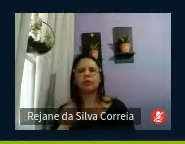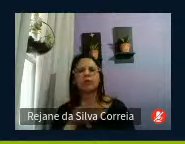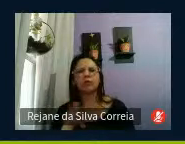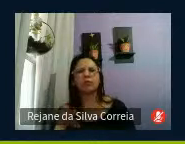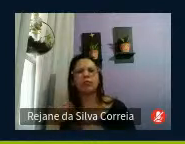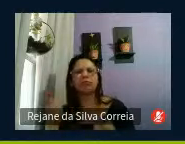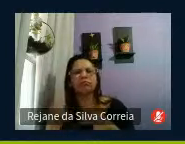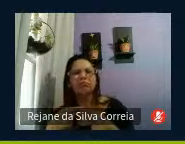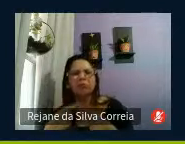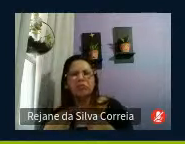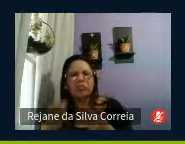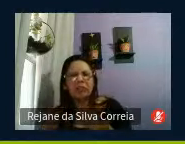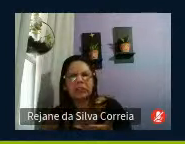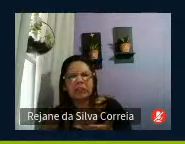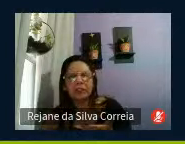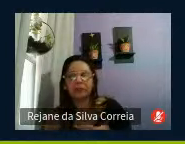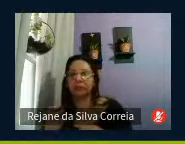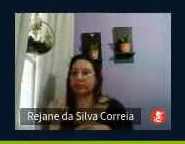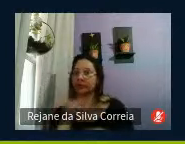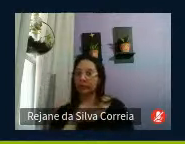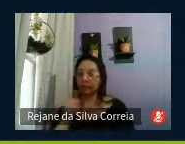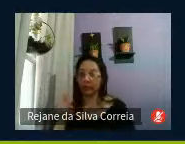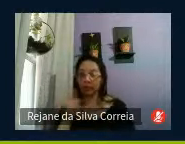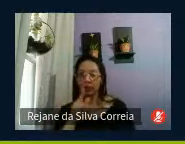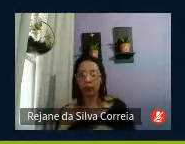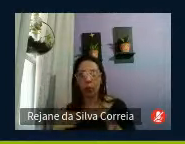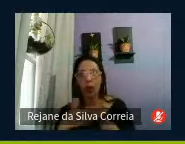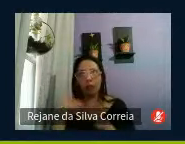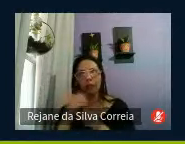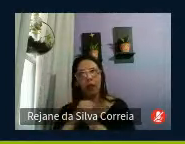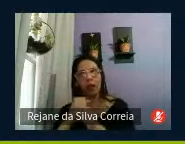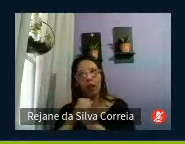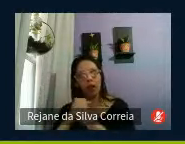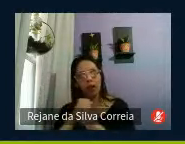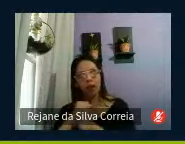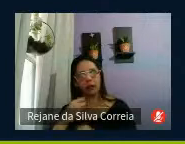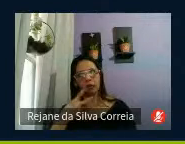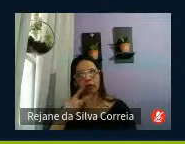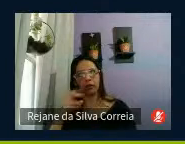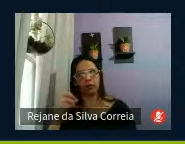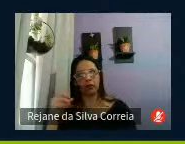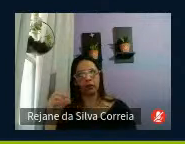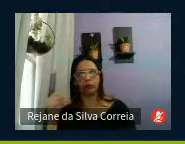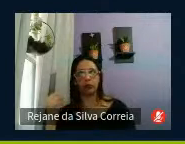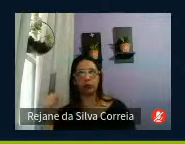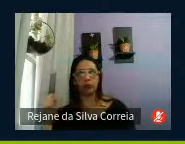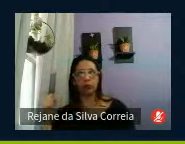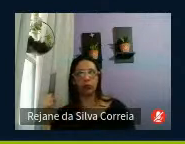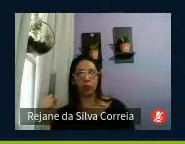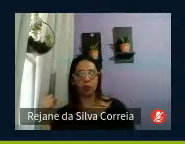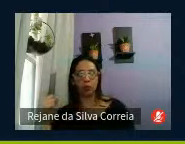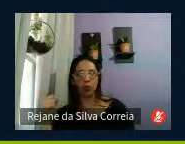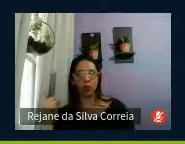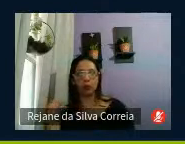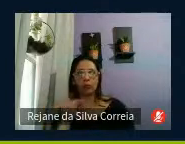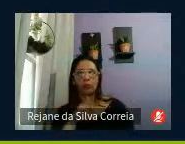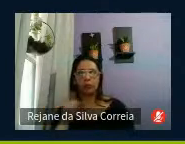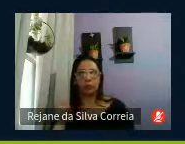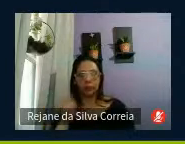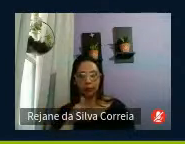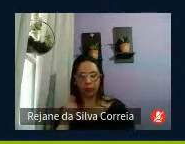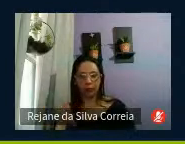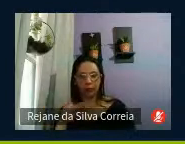professores? Porque os professores, até o ano de 2008, a grande maioria dos professores que saíram